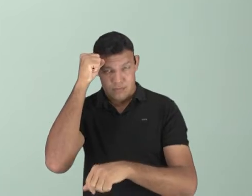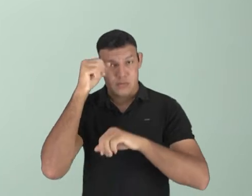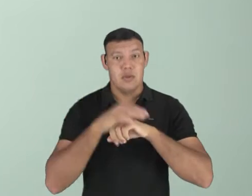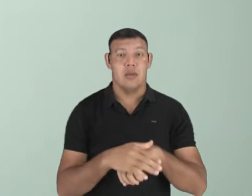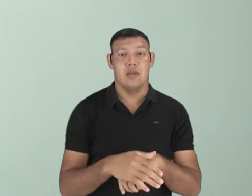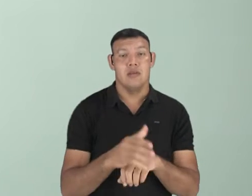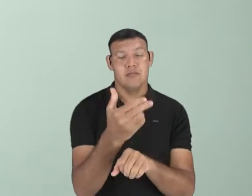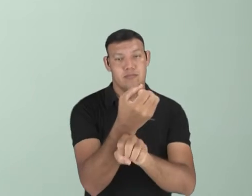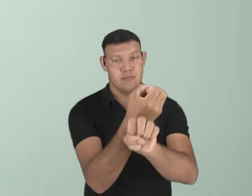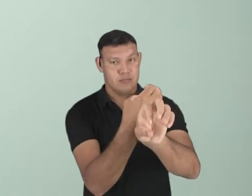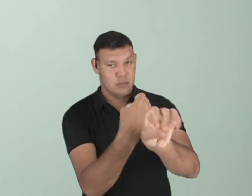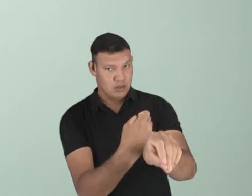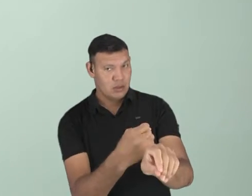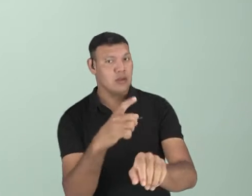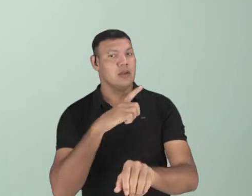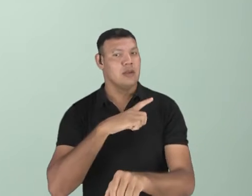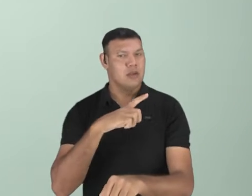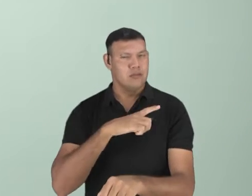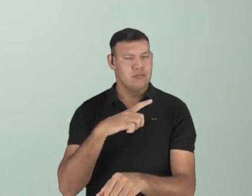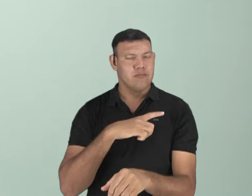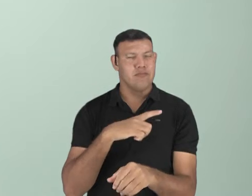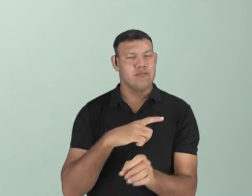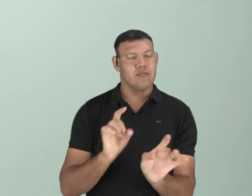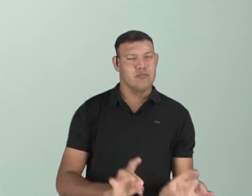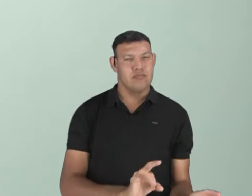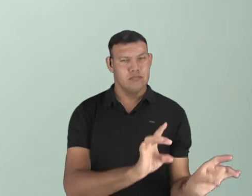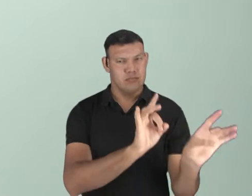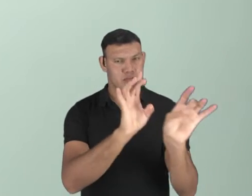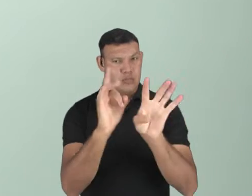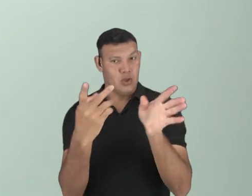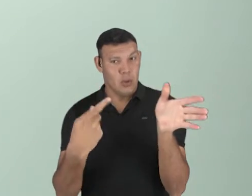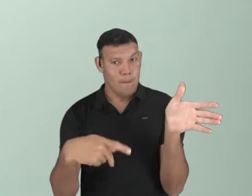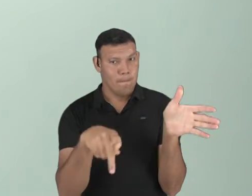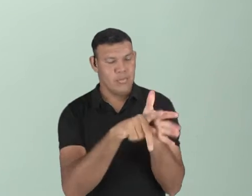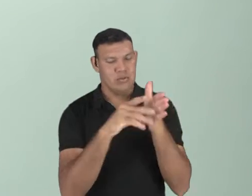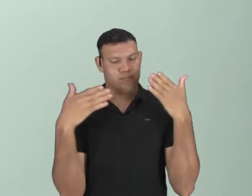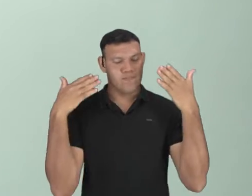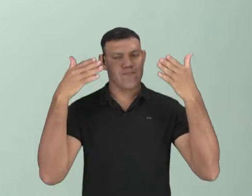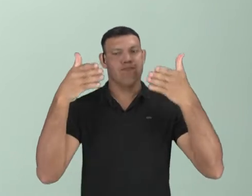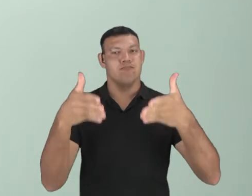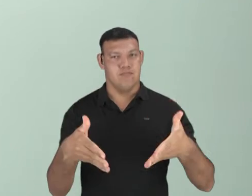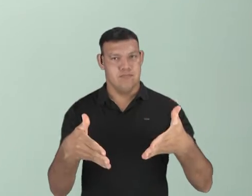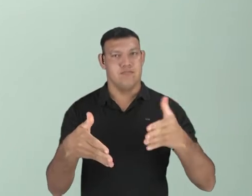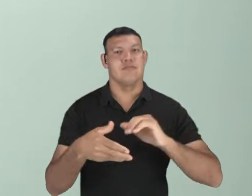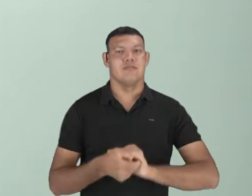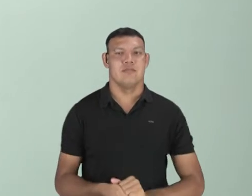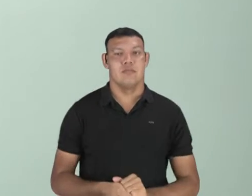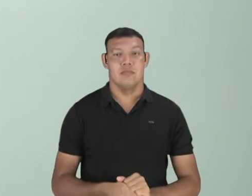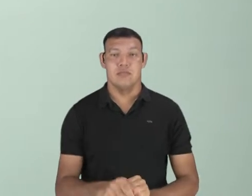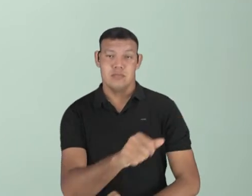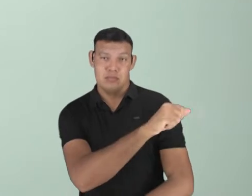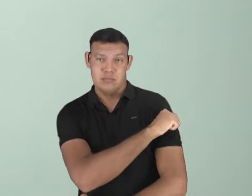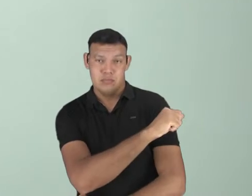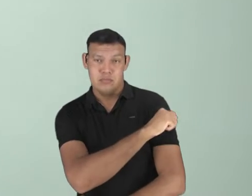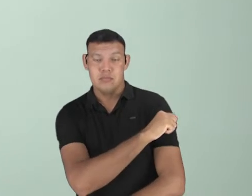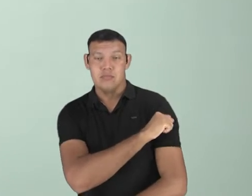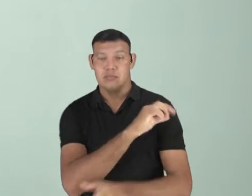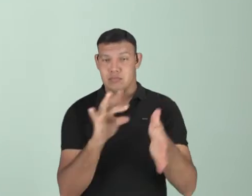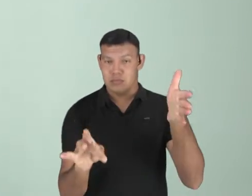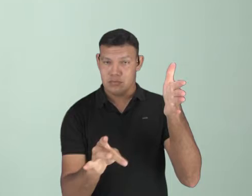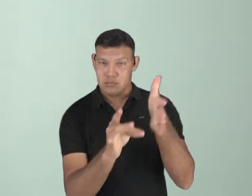Esta videoaula, ela possui uma peculiaridade. Está destinada principalmente àqueles alunos que